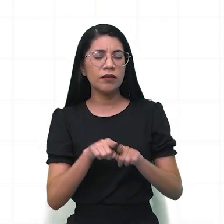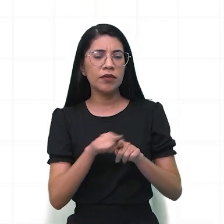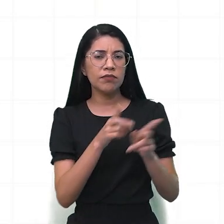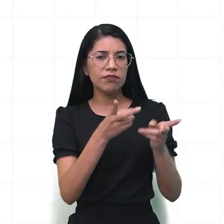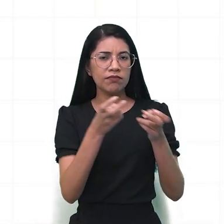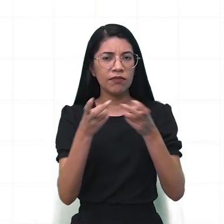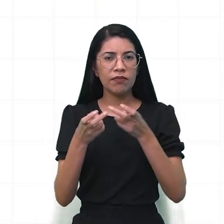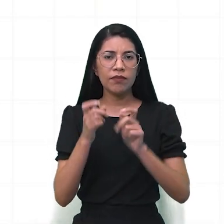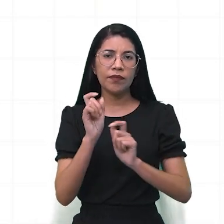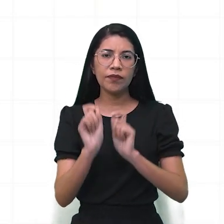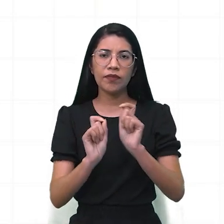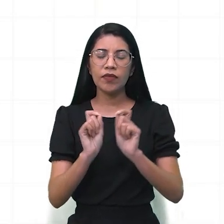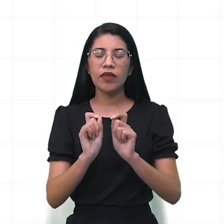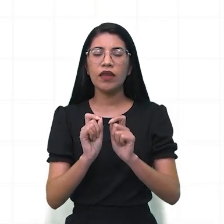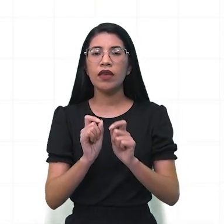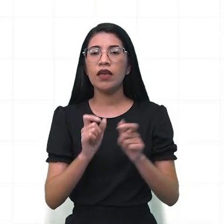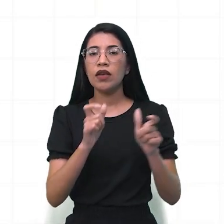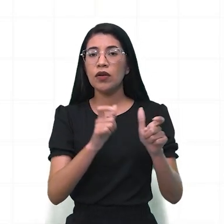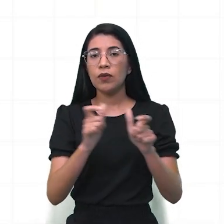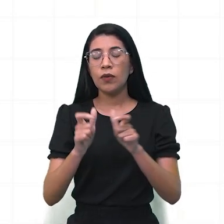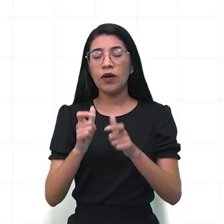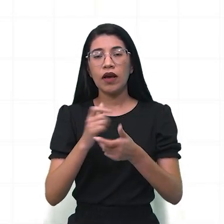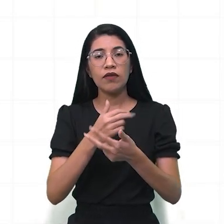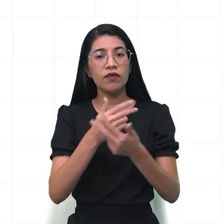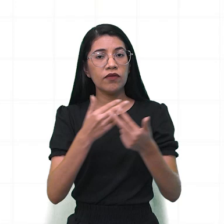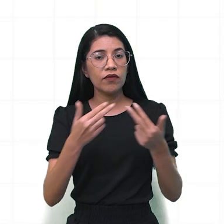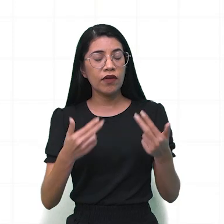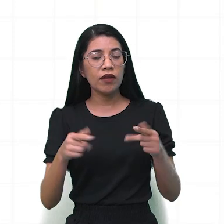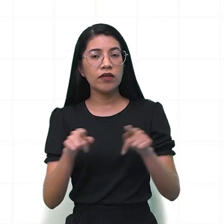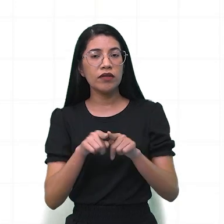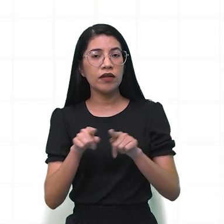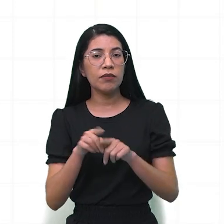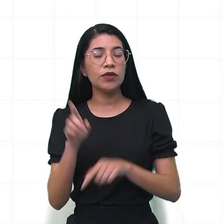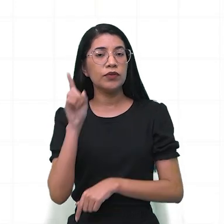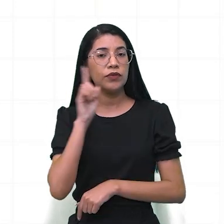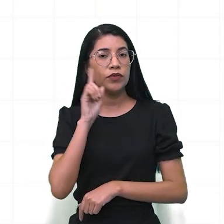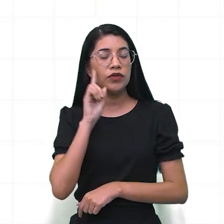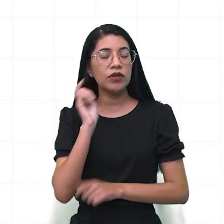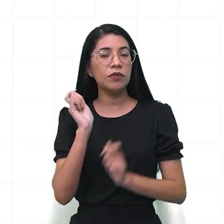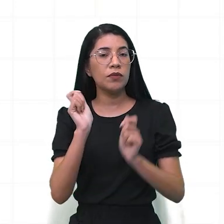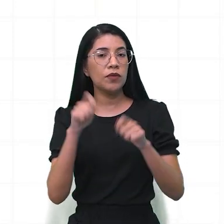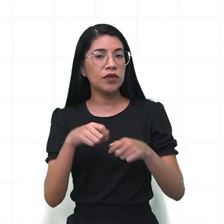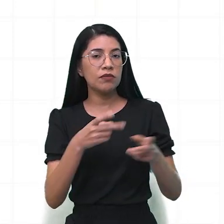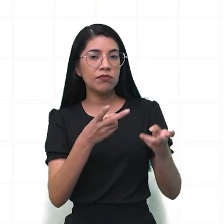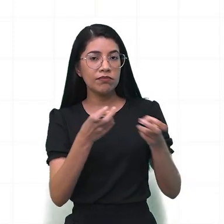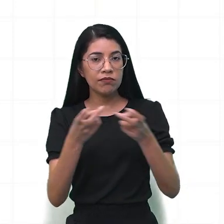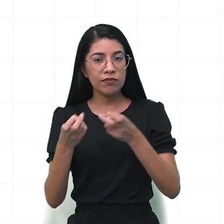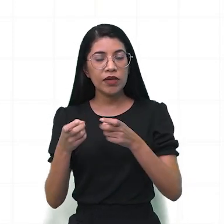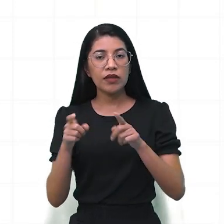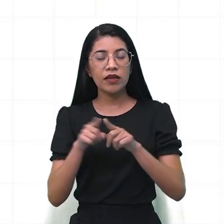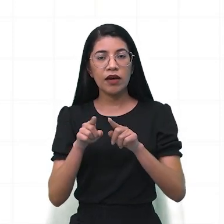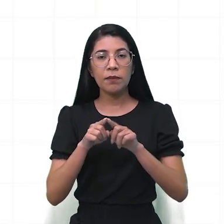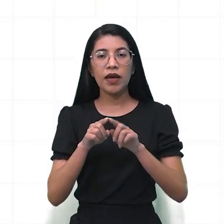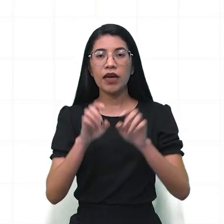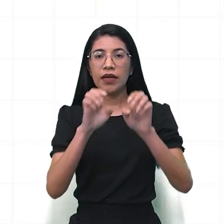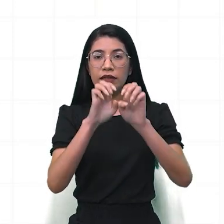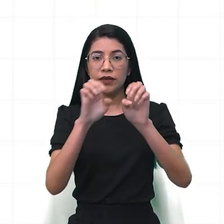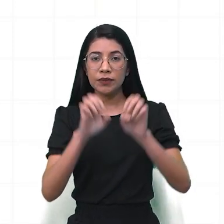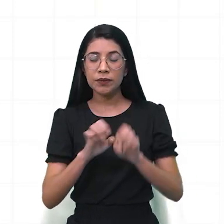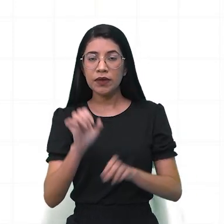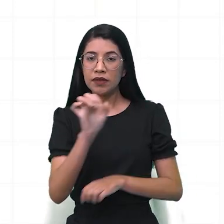observaram que em várias situações do nosso cotidiano a gente consegue observar essas estruturas,